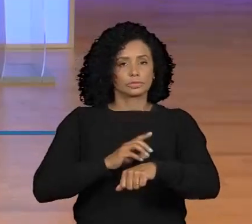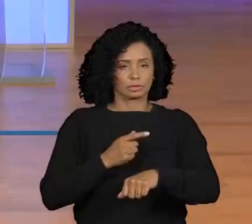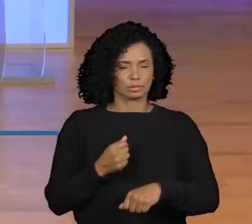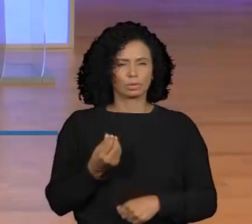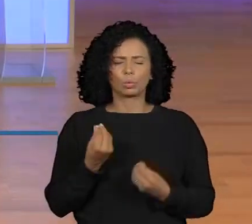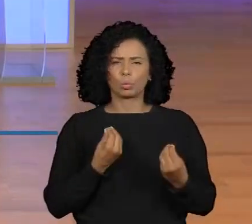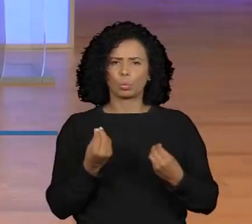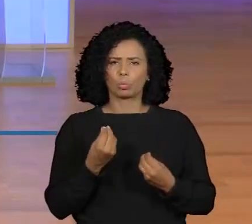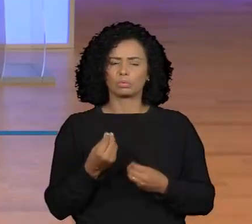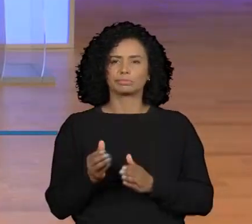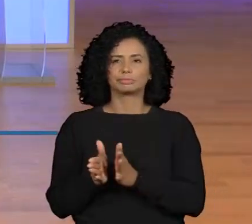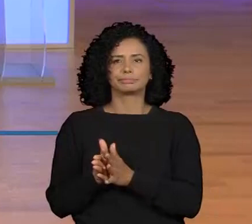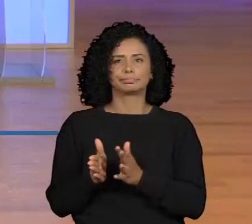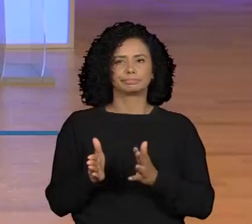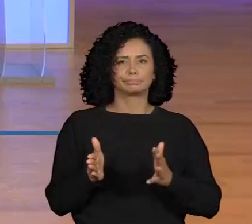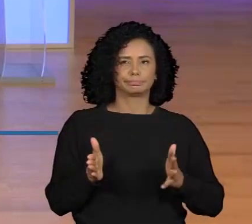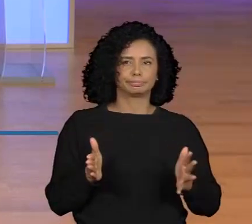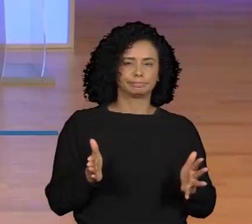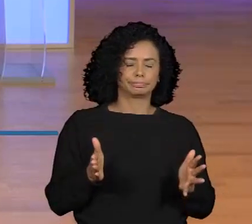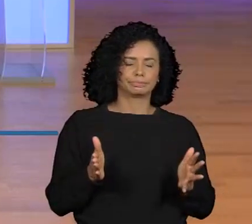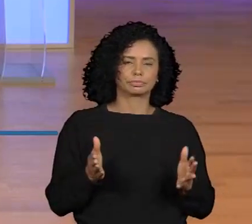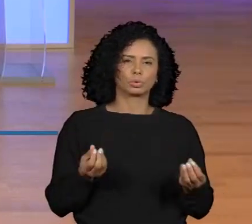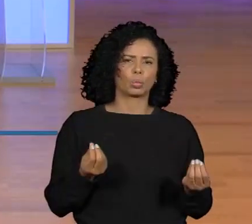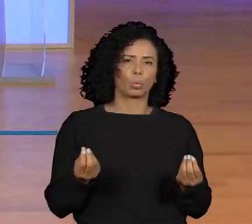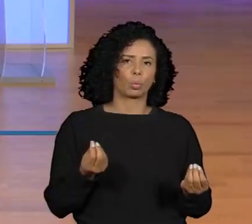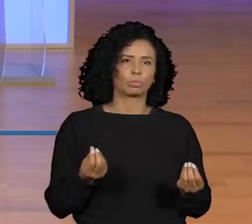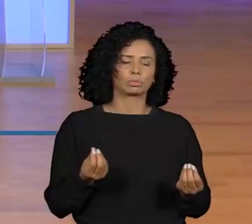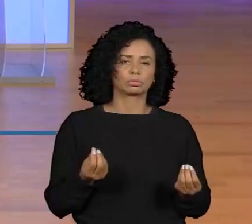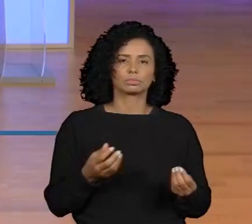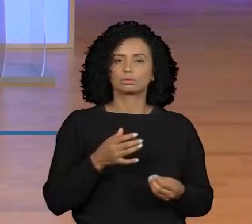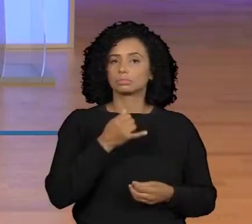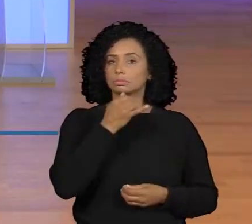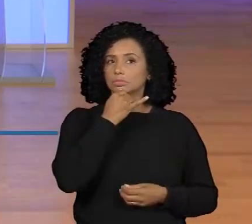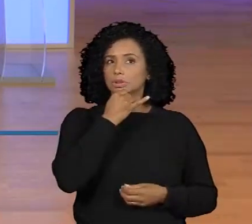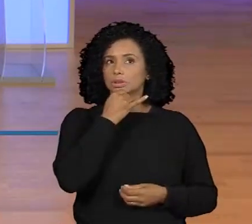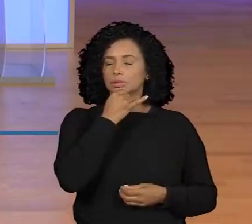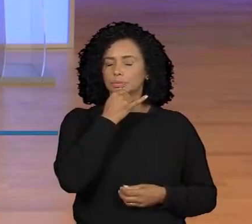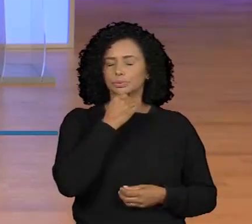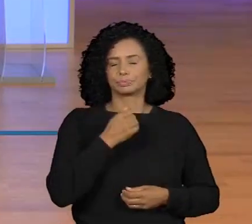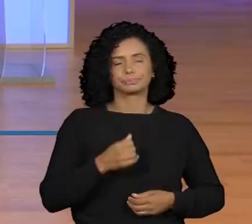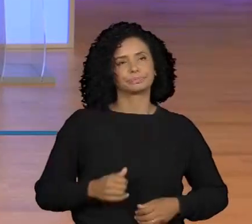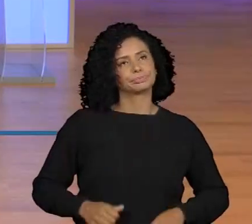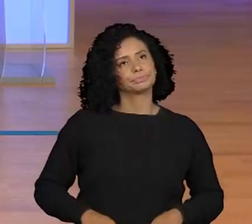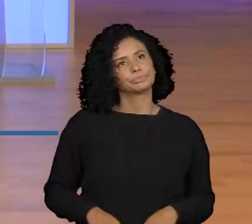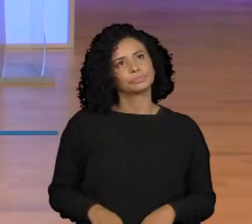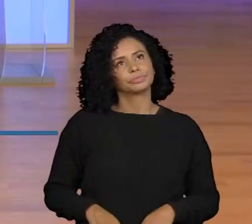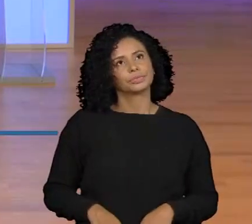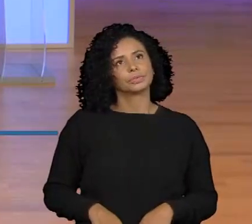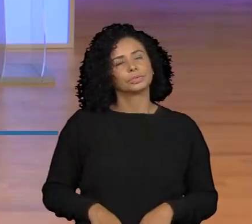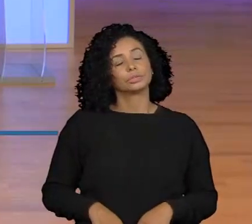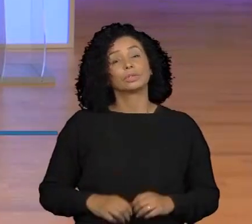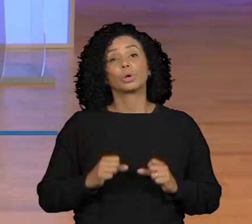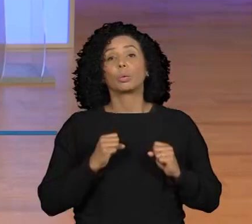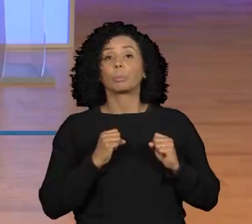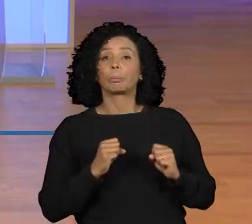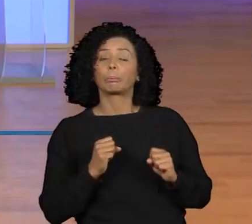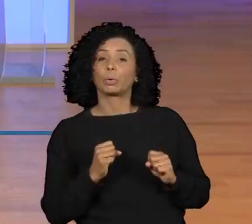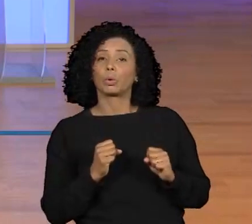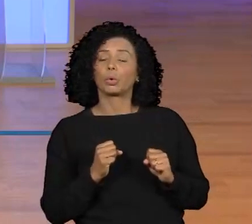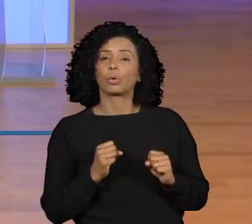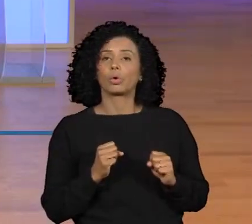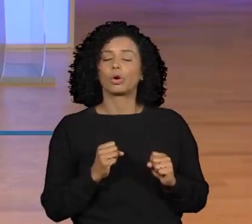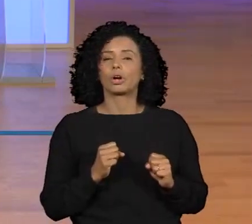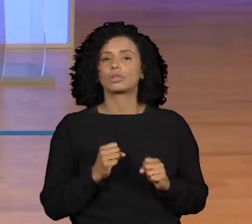e simples um exemplo que a gente sempre usa é o gol a gente pode ter um Gol